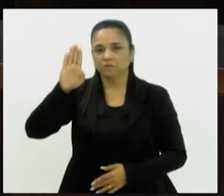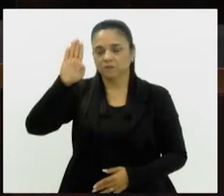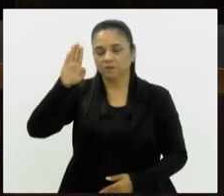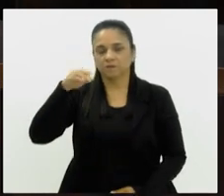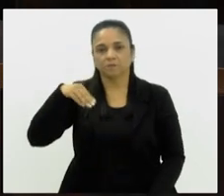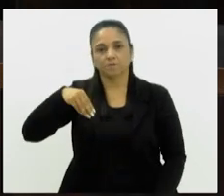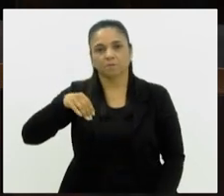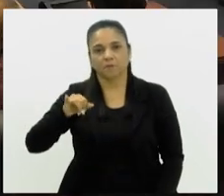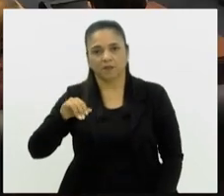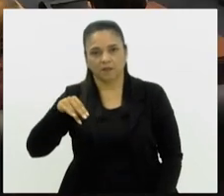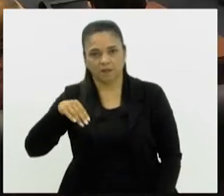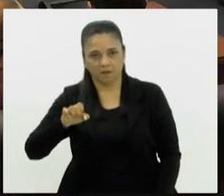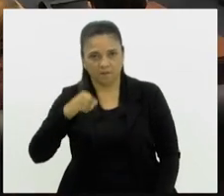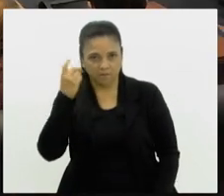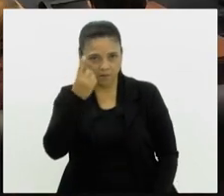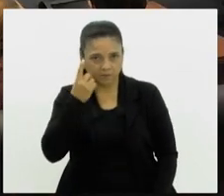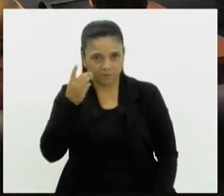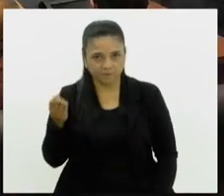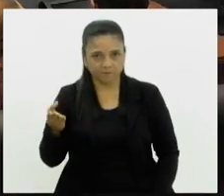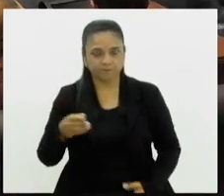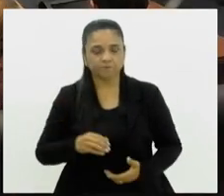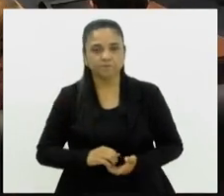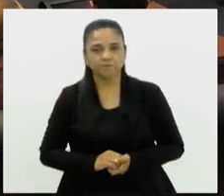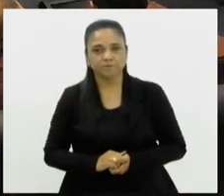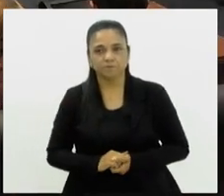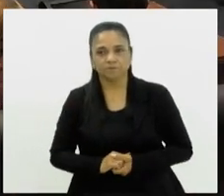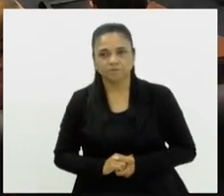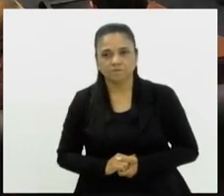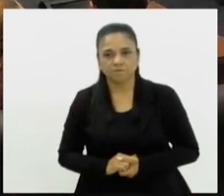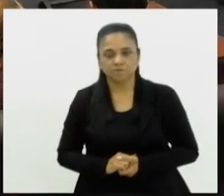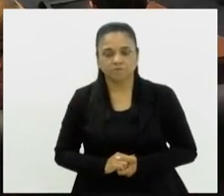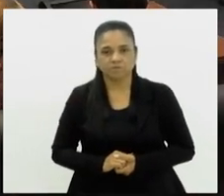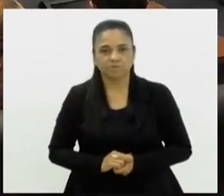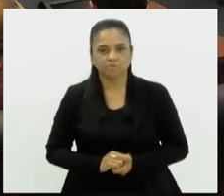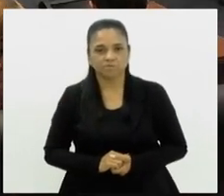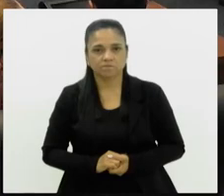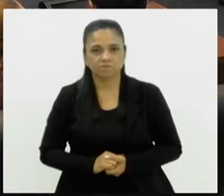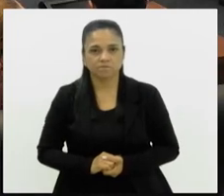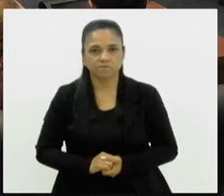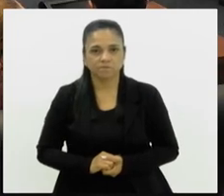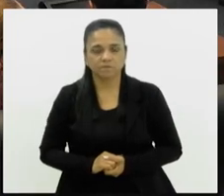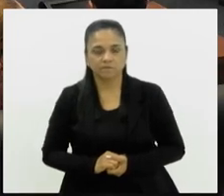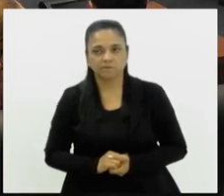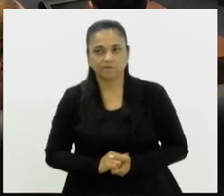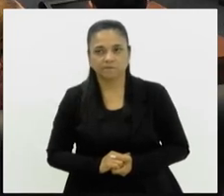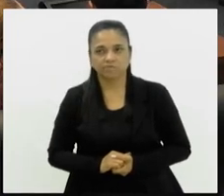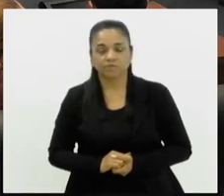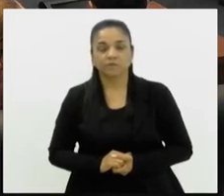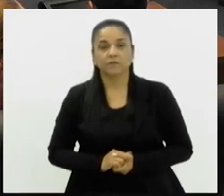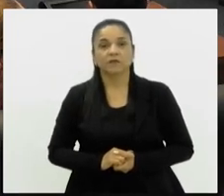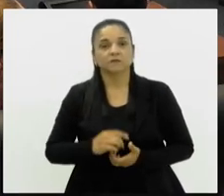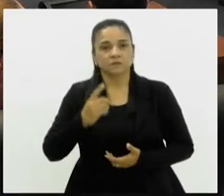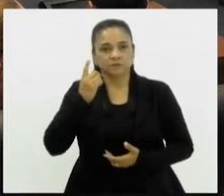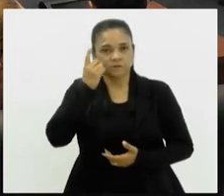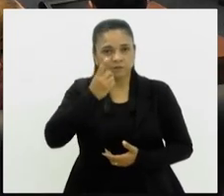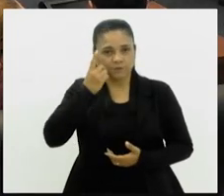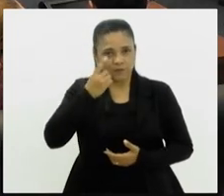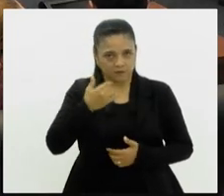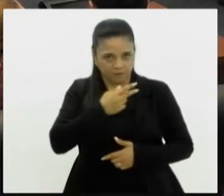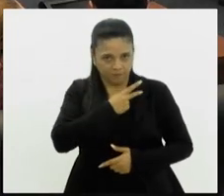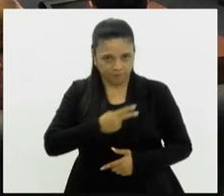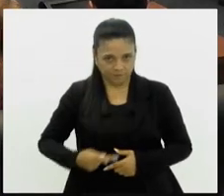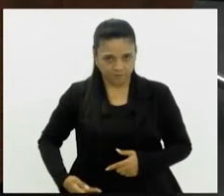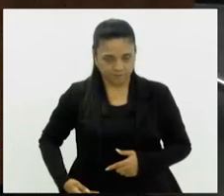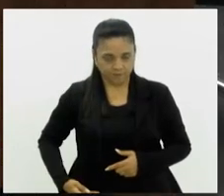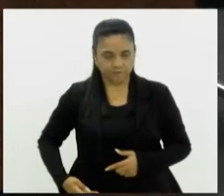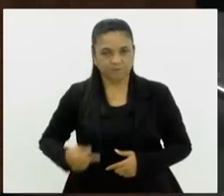Mink. Deputada Marta Rocha, presidenta, eu acho que hoje